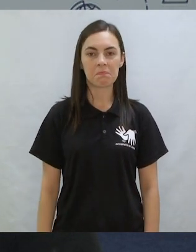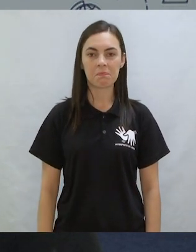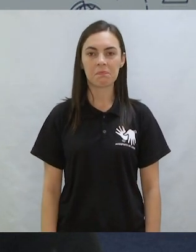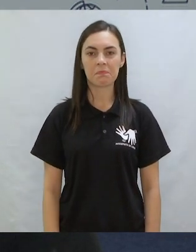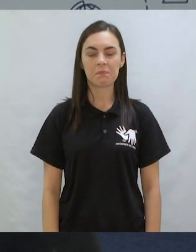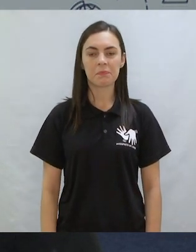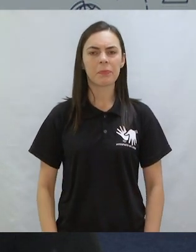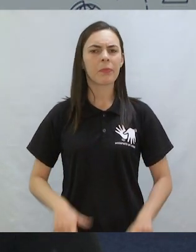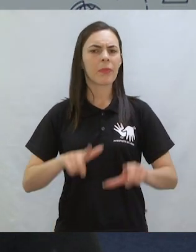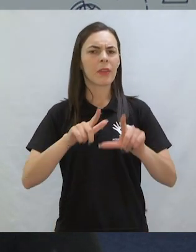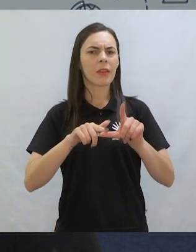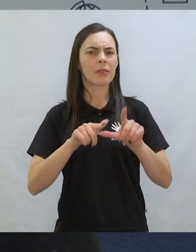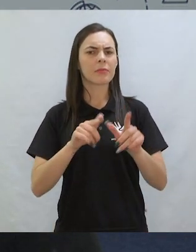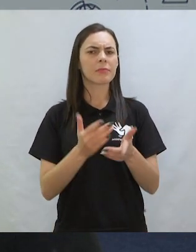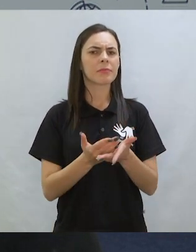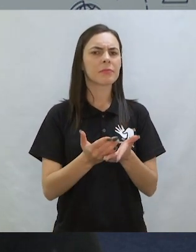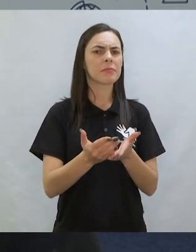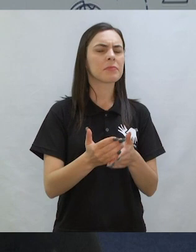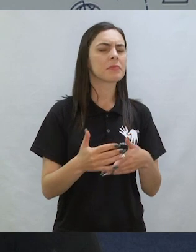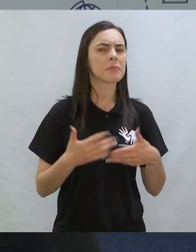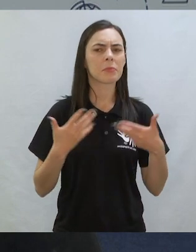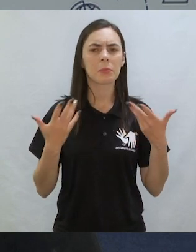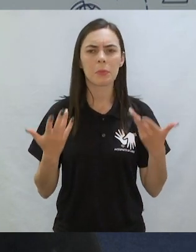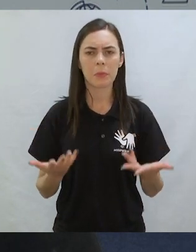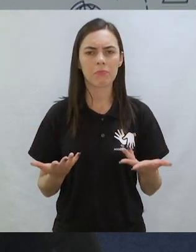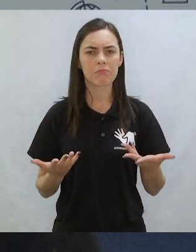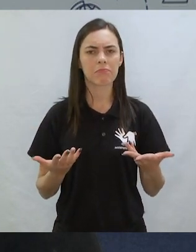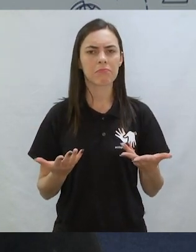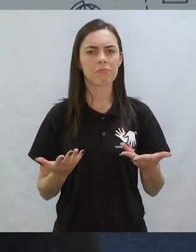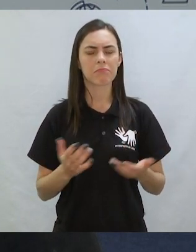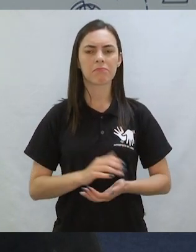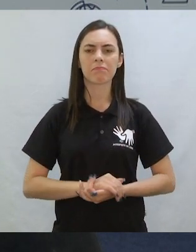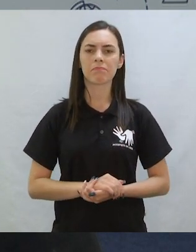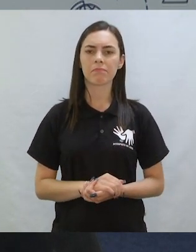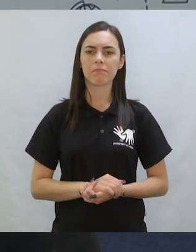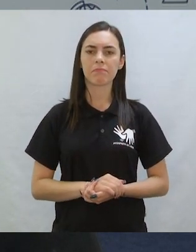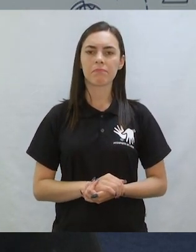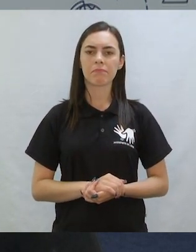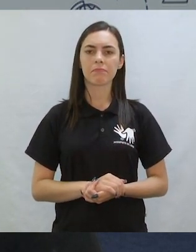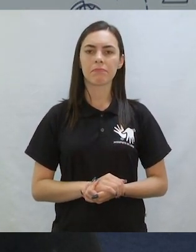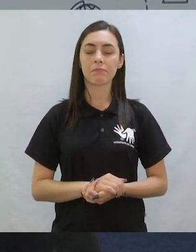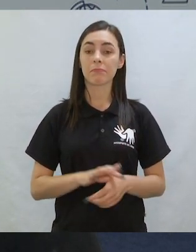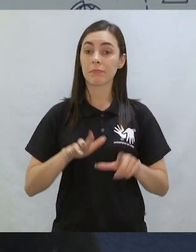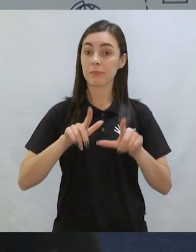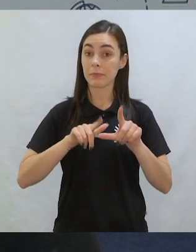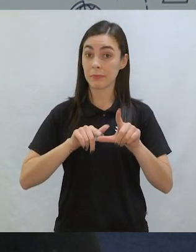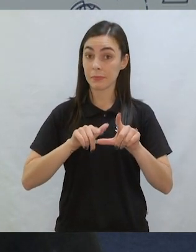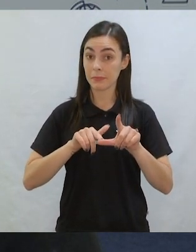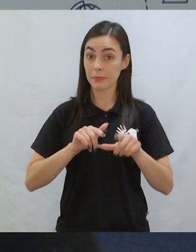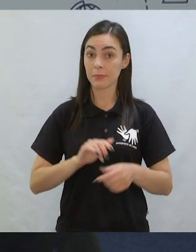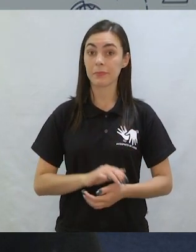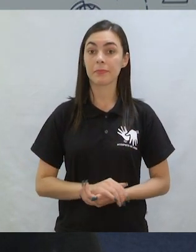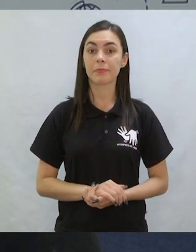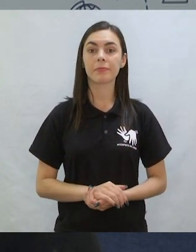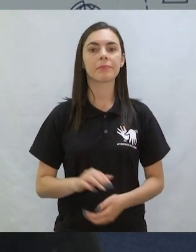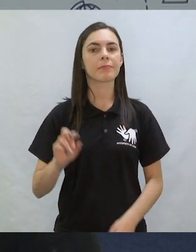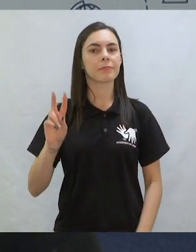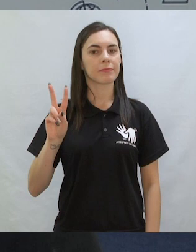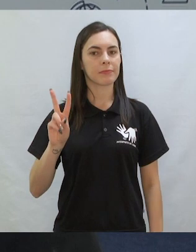voluntária. E qual é a primeira letra que começa a palavra voluntária? É a